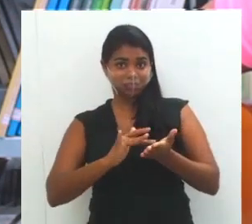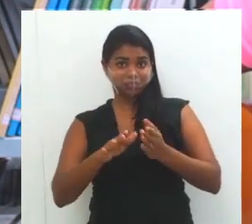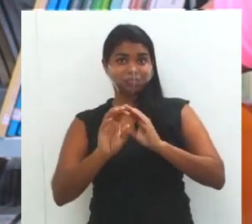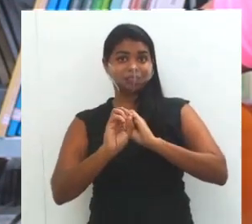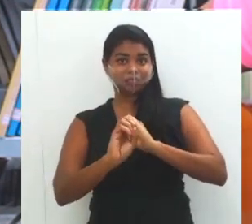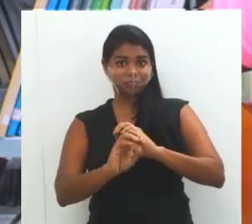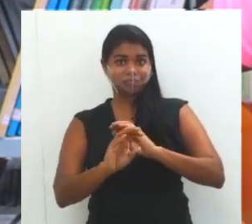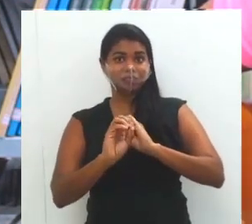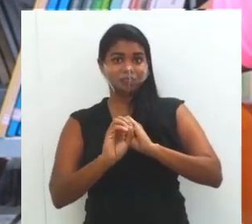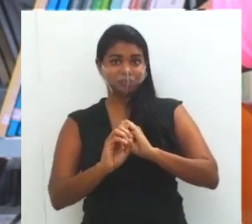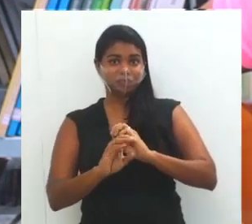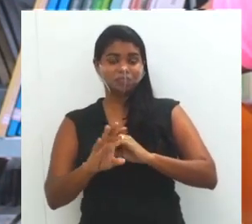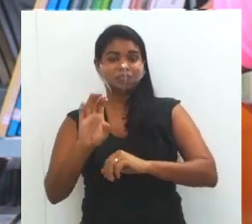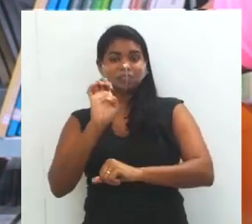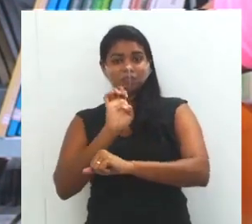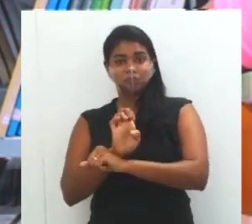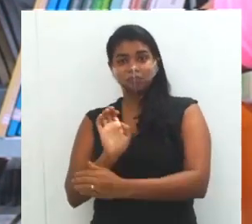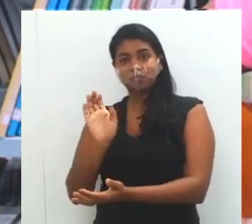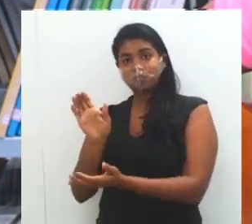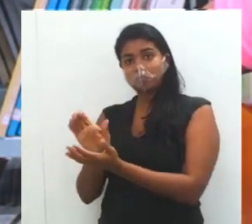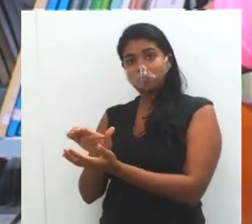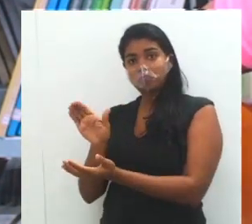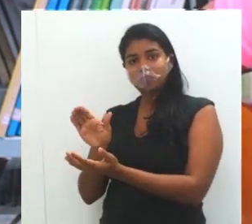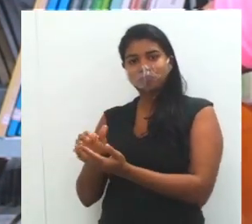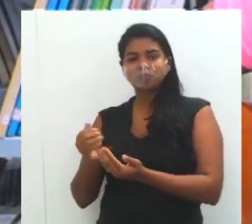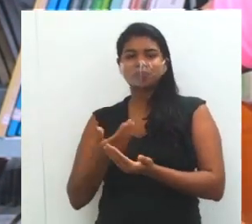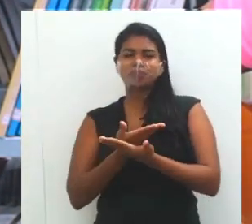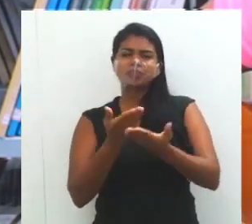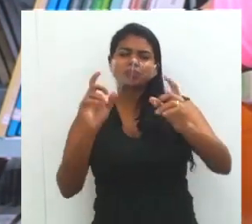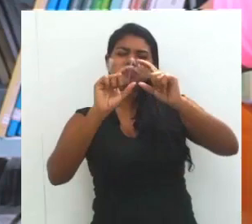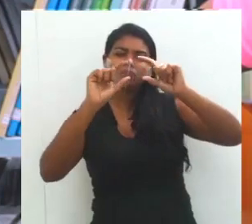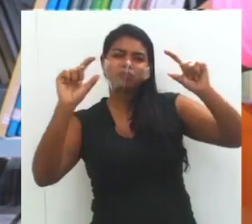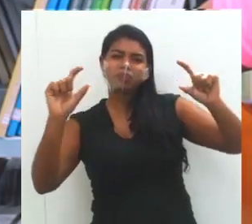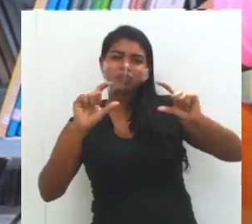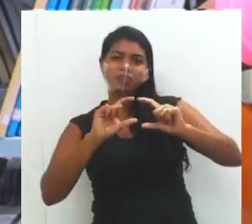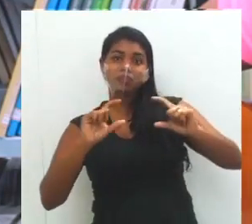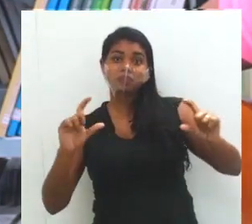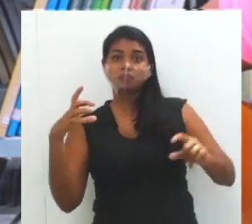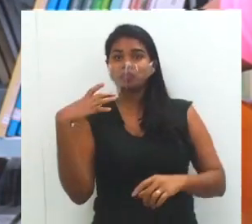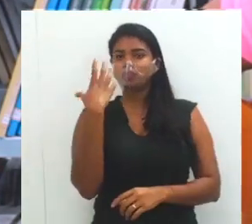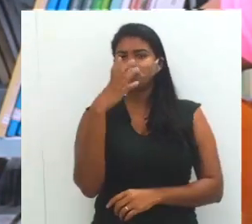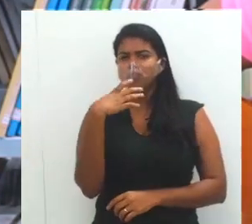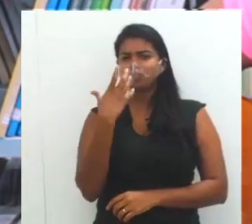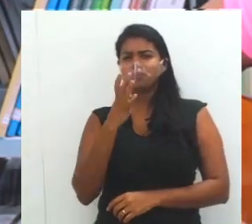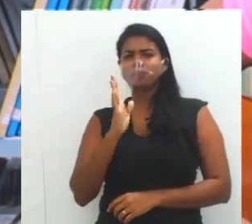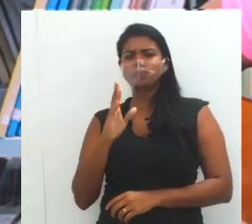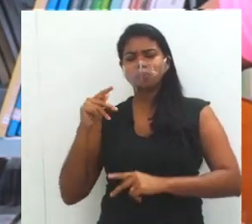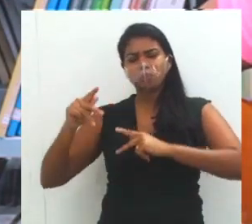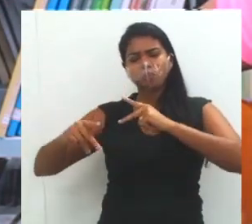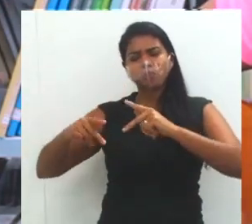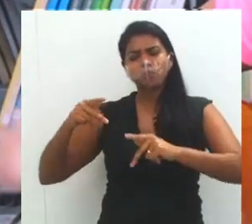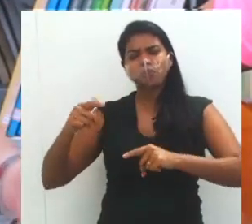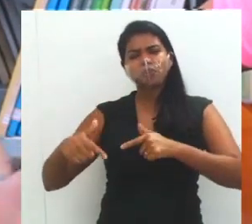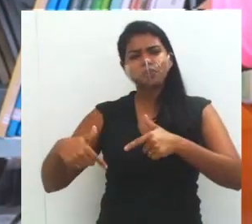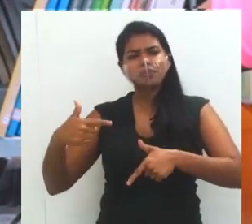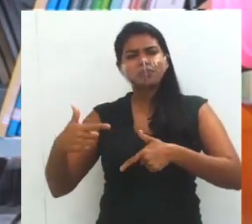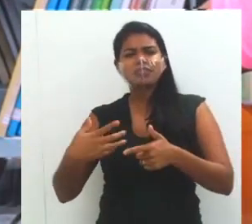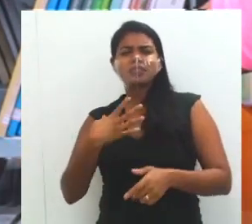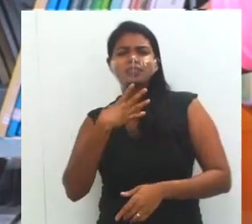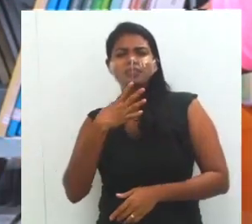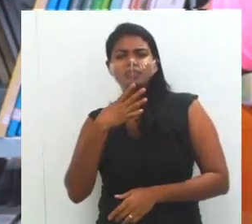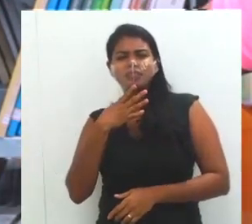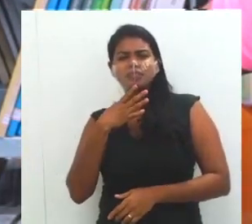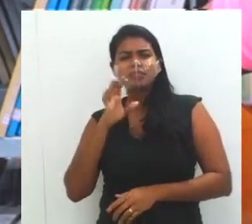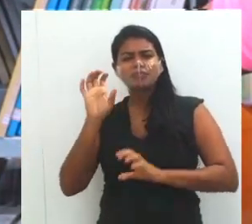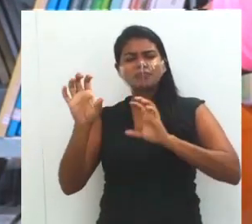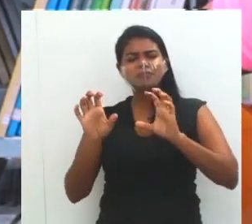de Educação e Esportes do Estado de Pernambuco. Esses belos versos dessa música tão popular aqui entre nós do Nordeste